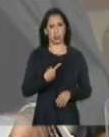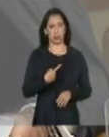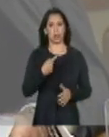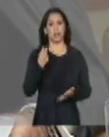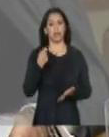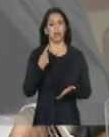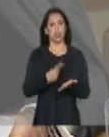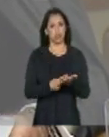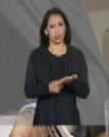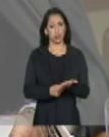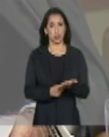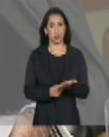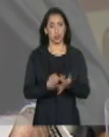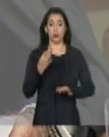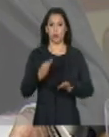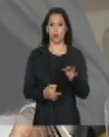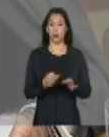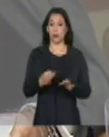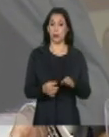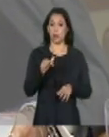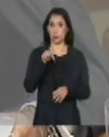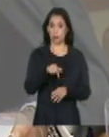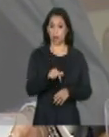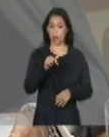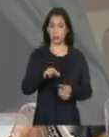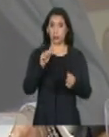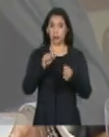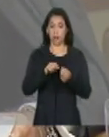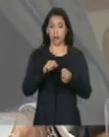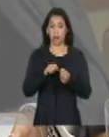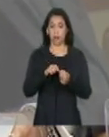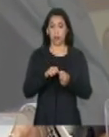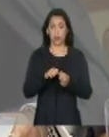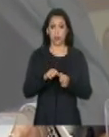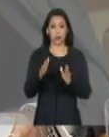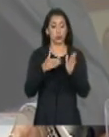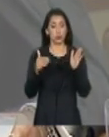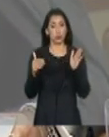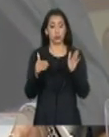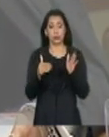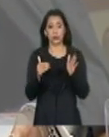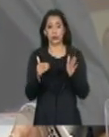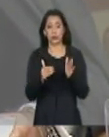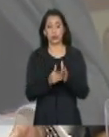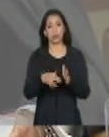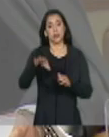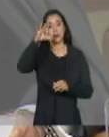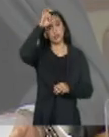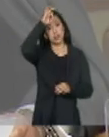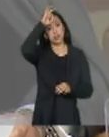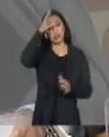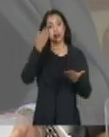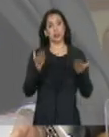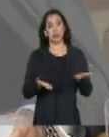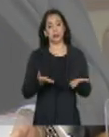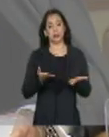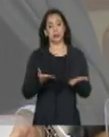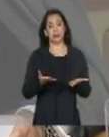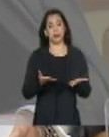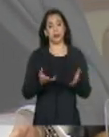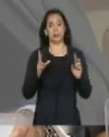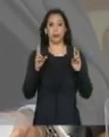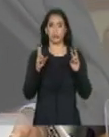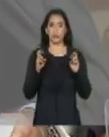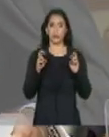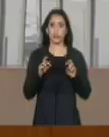Agora, o julgamento daqui, ele foi levado a efeito gravitando em torno de presunção de inocência. Vossa Excelência está trazendo... O tema que eu estou tratando... A outra